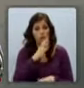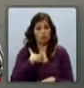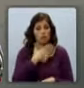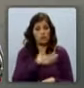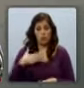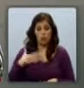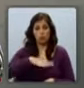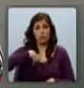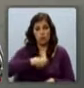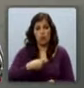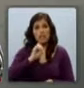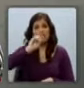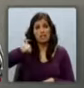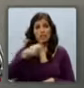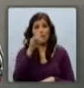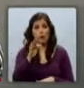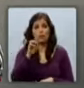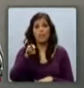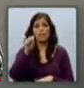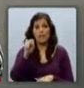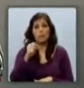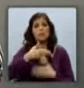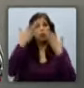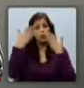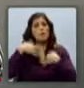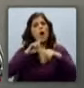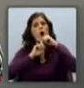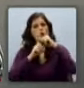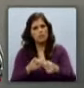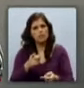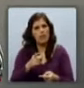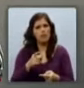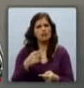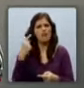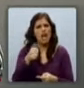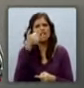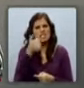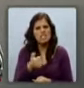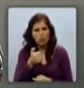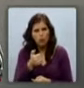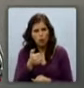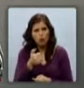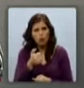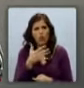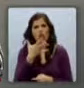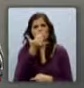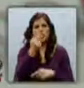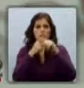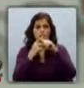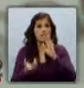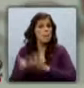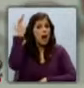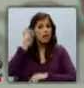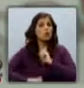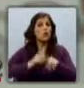0,4 MG por dia mas aos hospitais portugueses chegam comprimidos de cinco 12 vezes mais que a dose